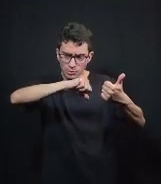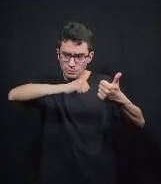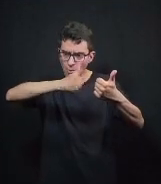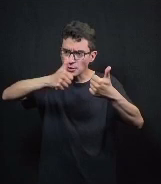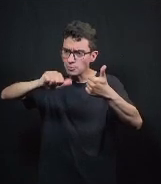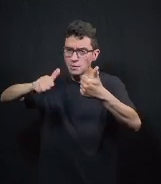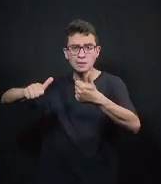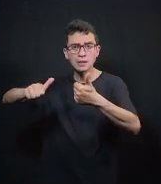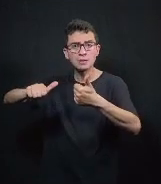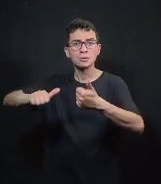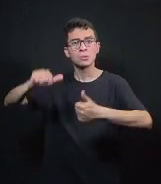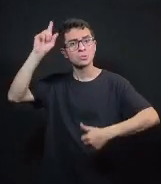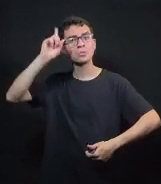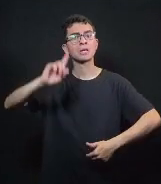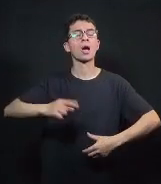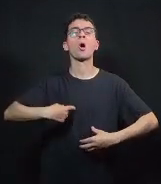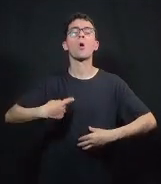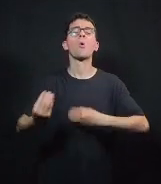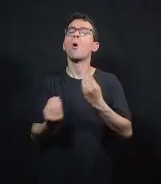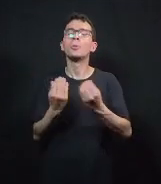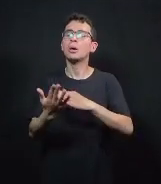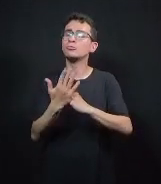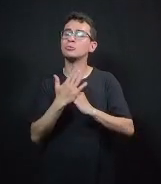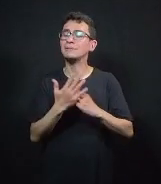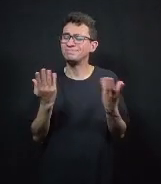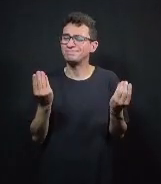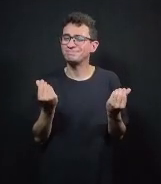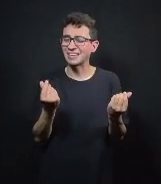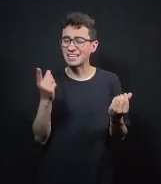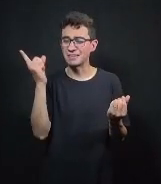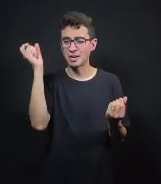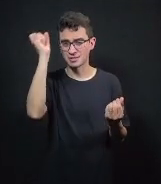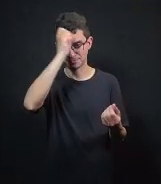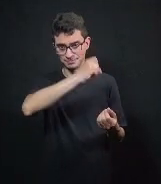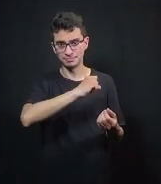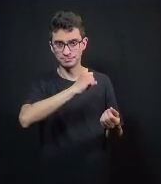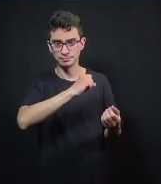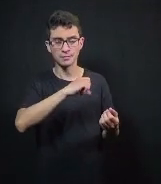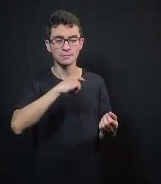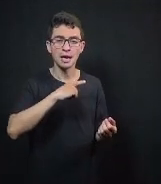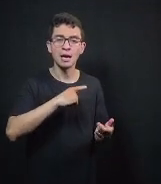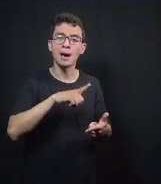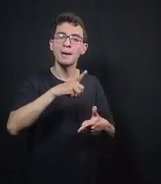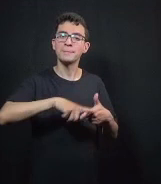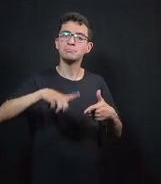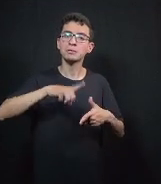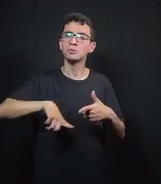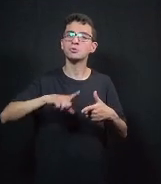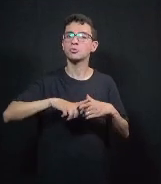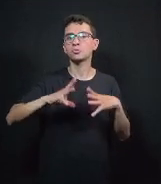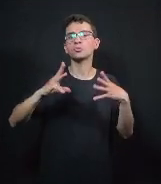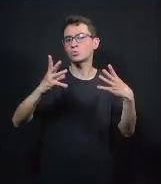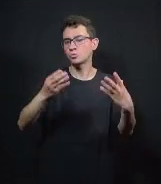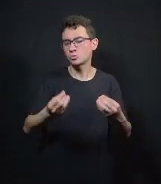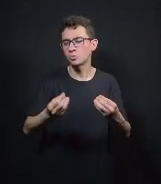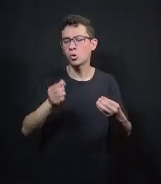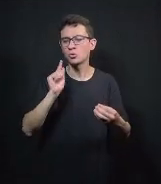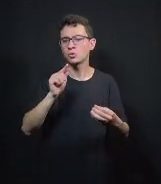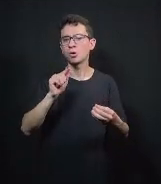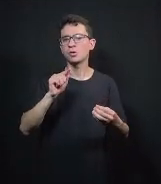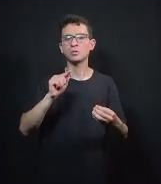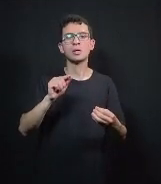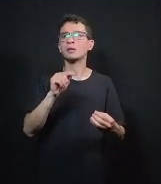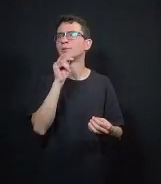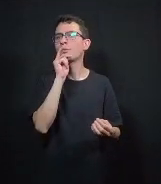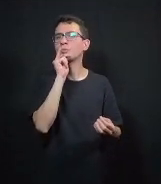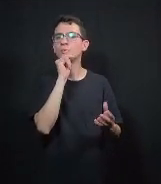Então, acho que é aí que entra, acho que os viéses estão relacionados a isso, né? O que, que é o viés? O viés é um